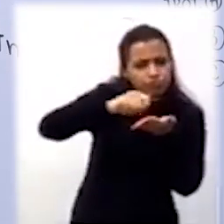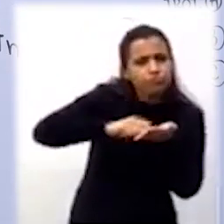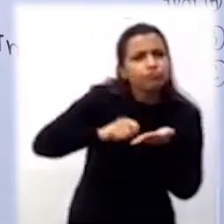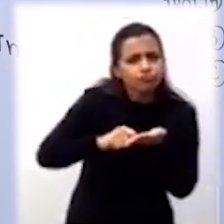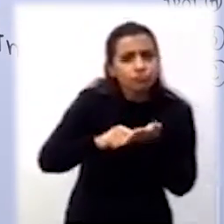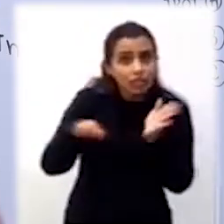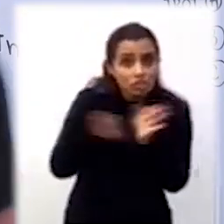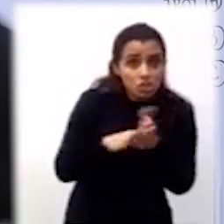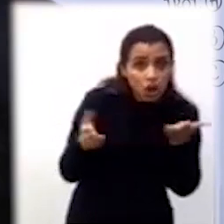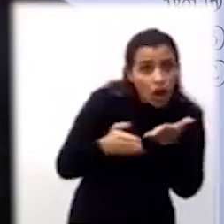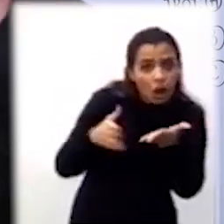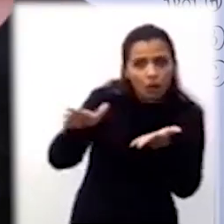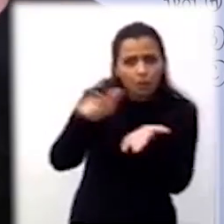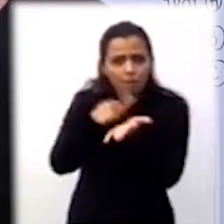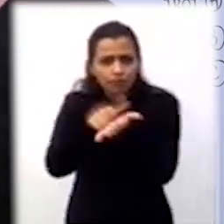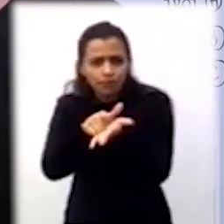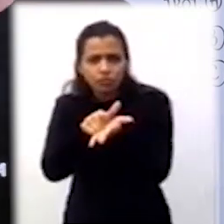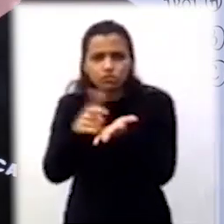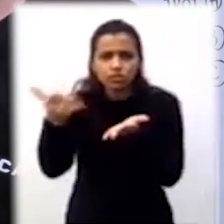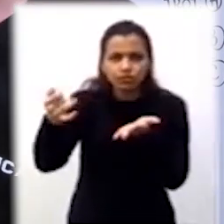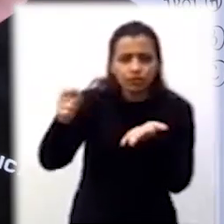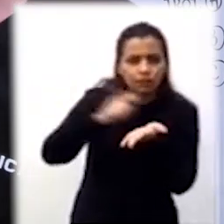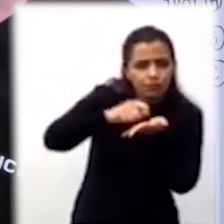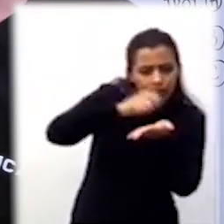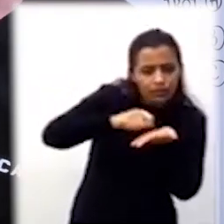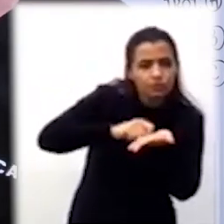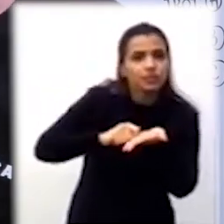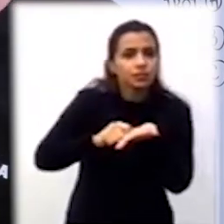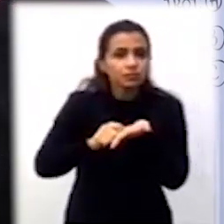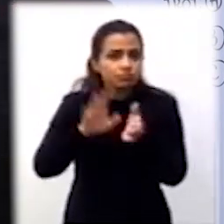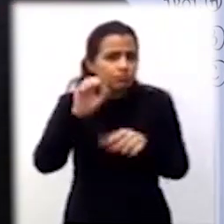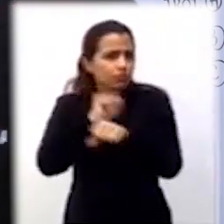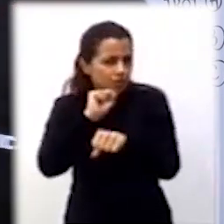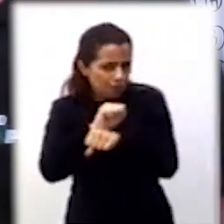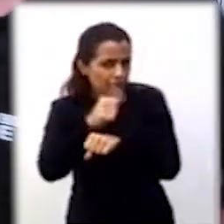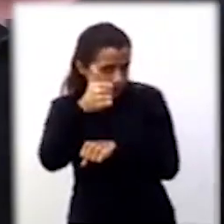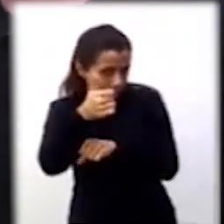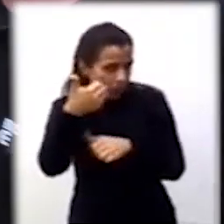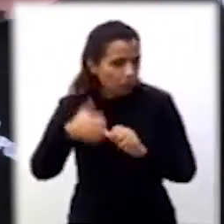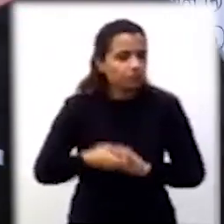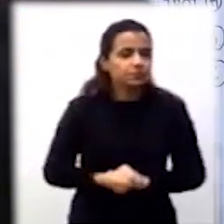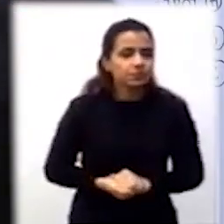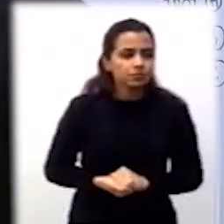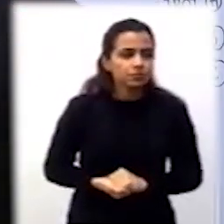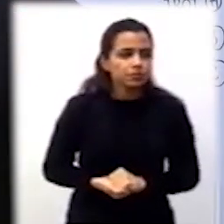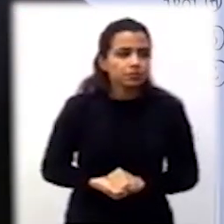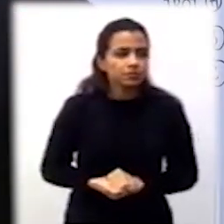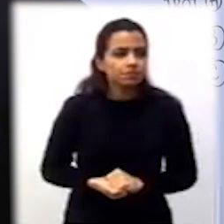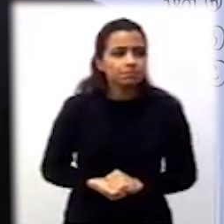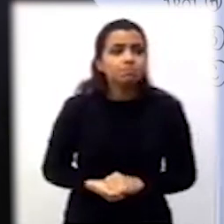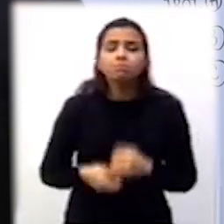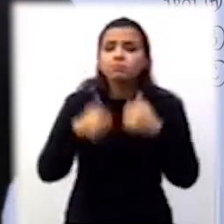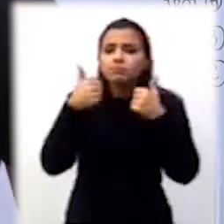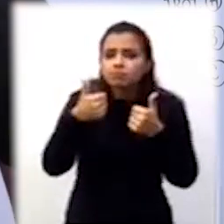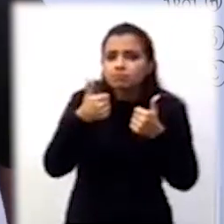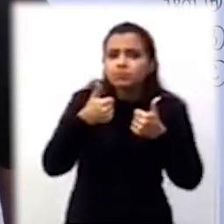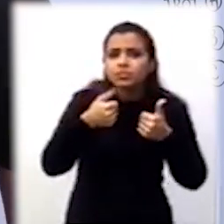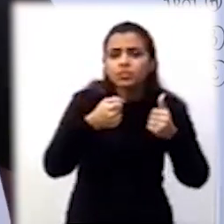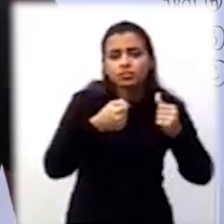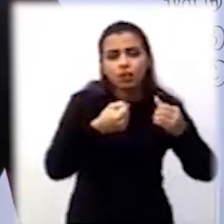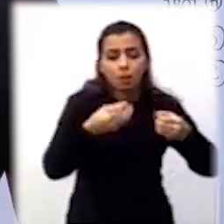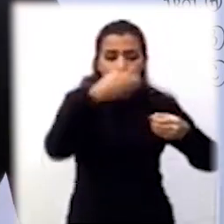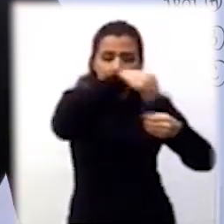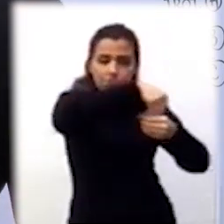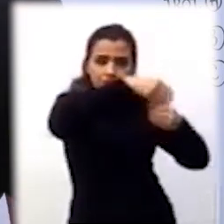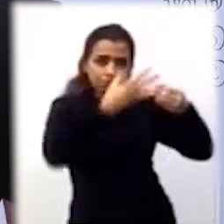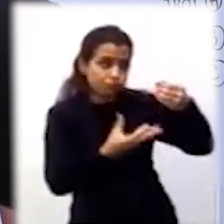papel, pega caneta e bora anotar, bora fazer esses esquemas que eu tô mostrando aqui para vocês. Galera, composição básica de um